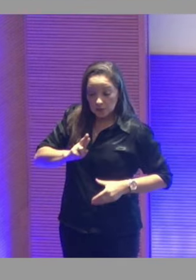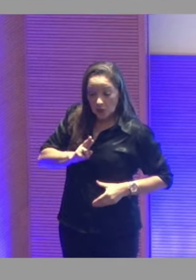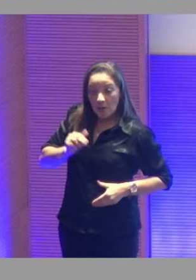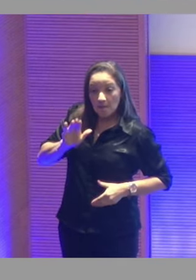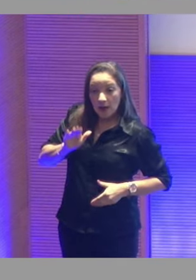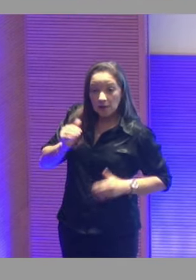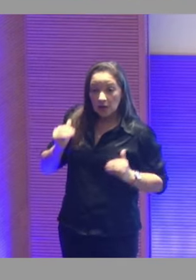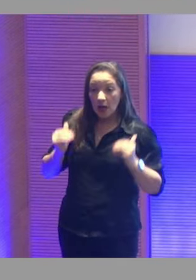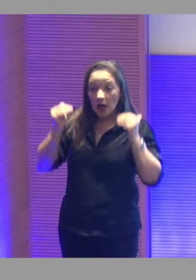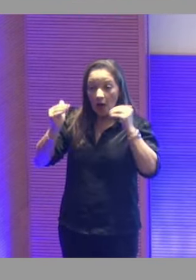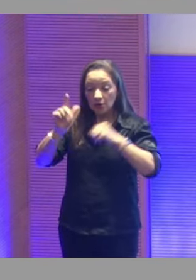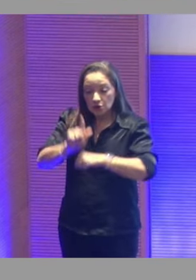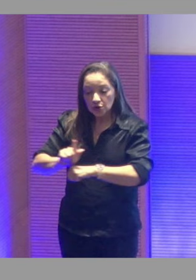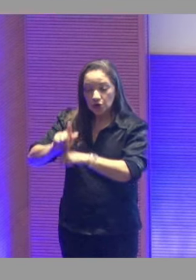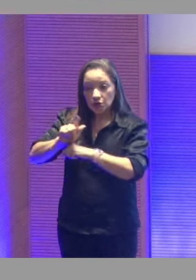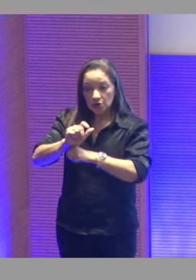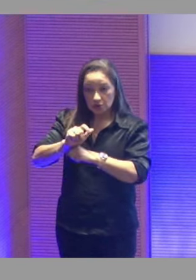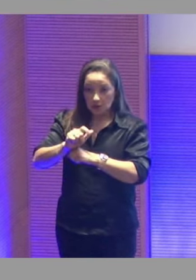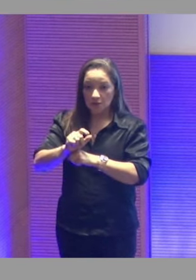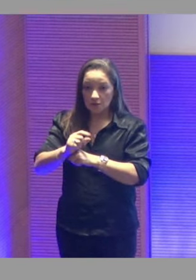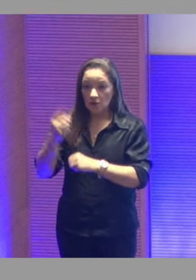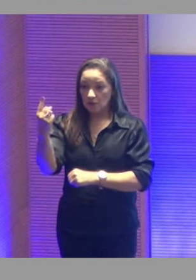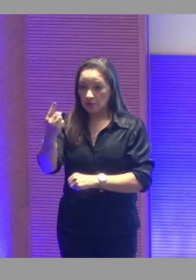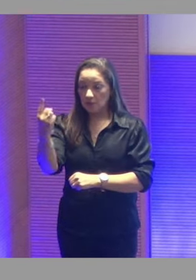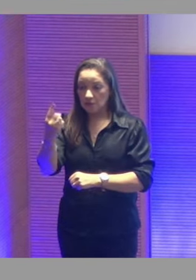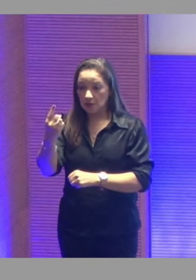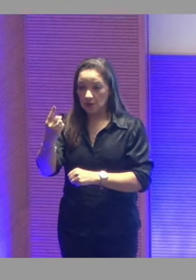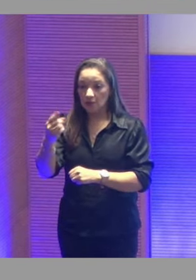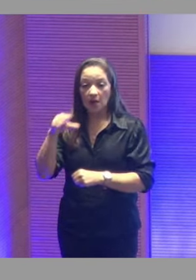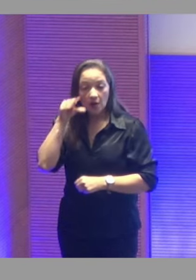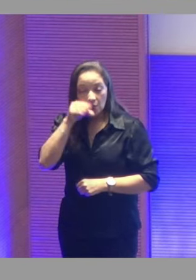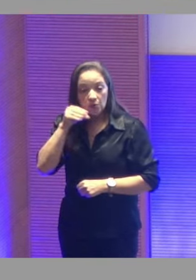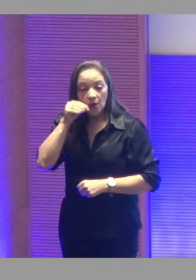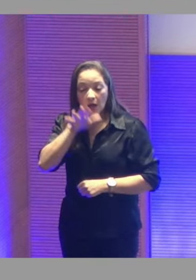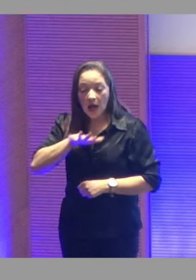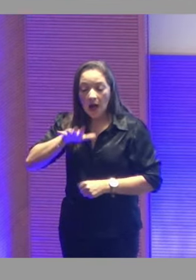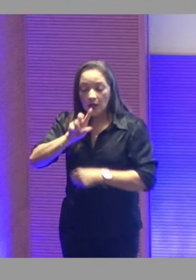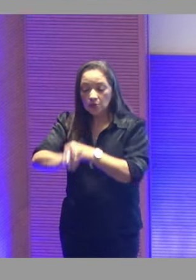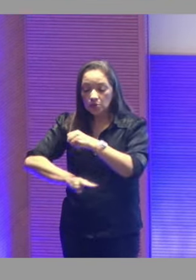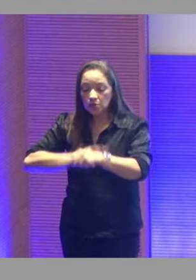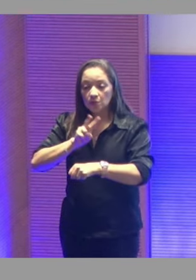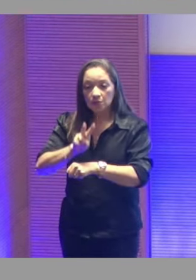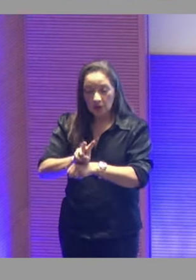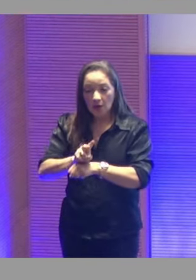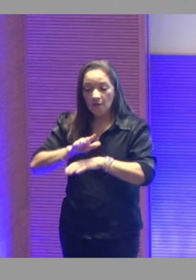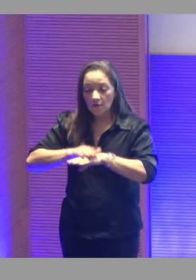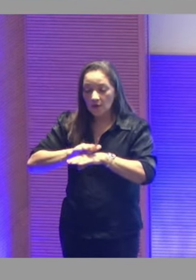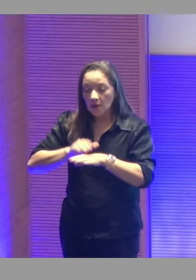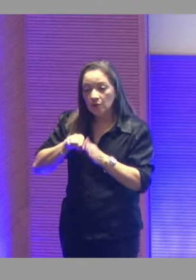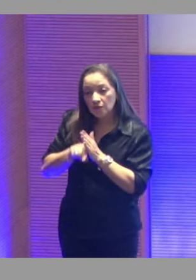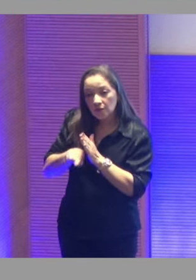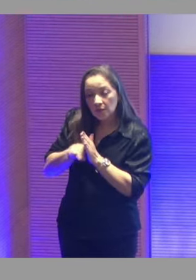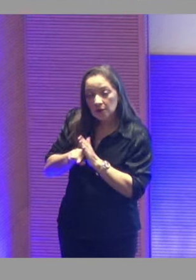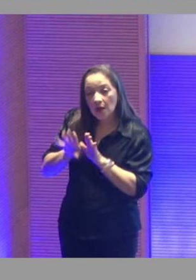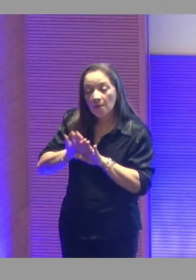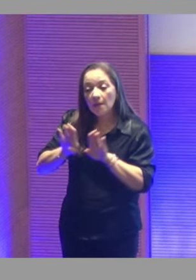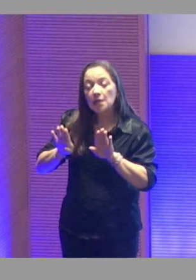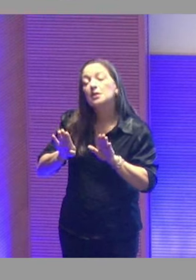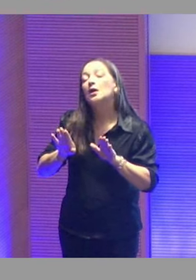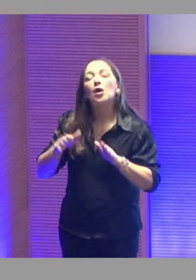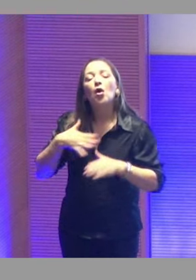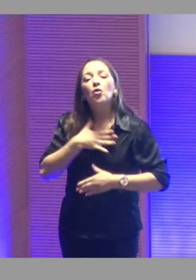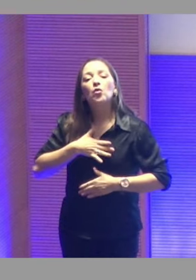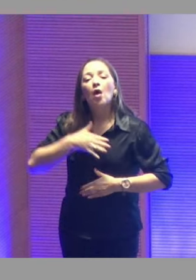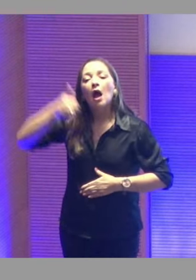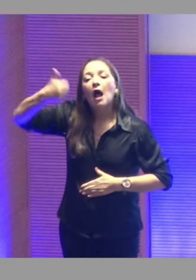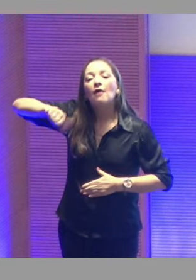gestão anualmente é a primeira e os colaboradores da área de sustent idade ou que vão realizar esse inventário mas a gente gosta de avaliar